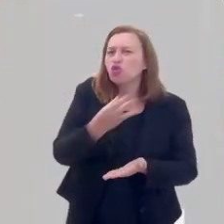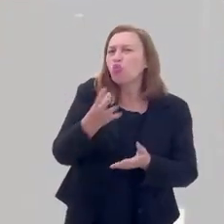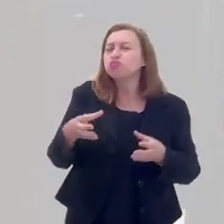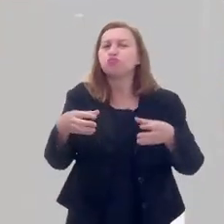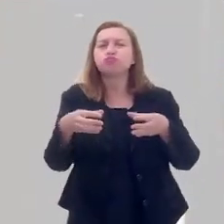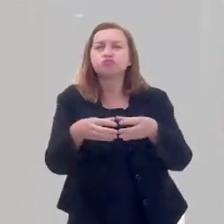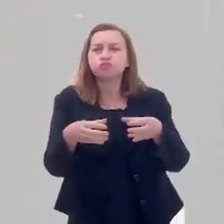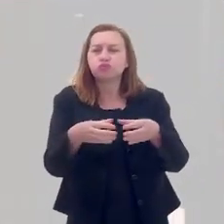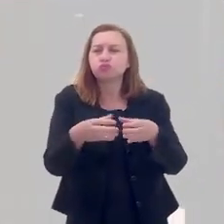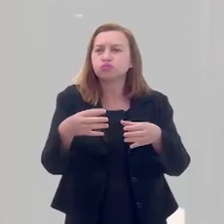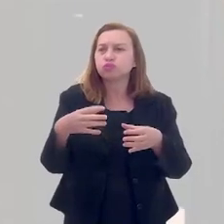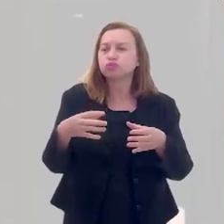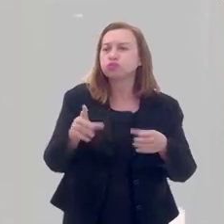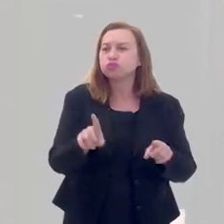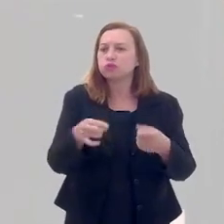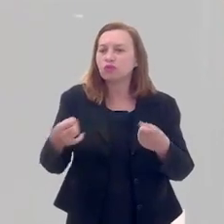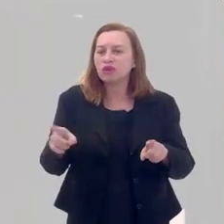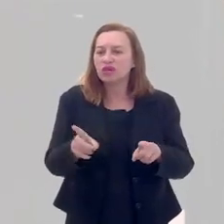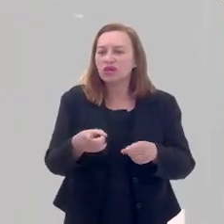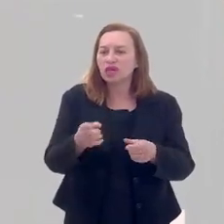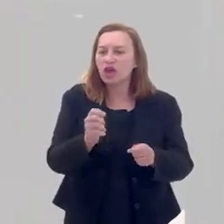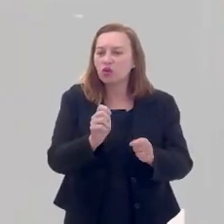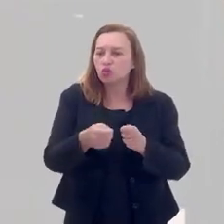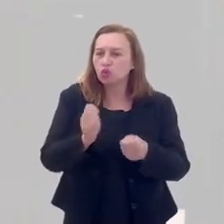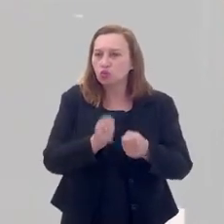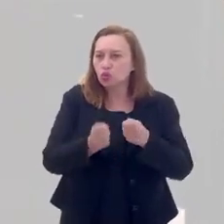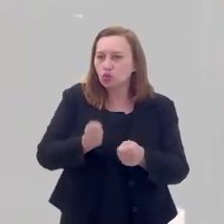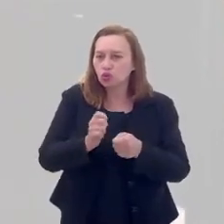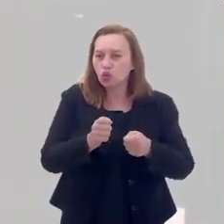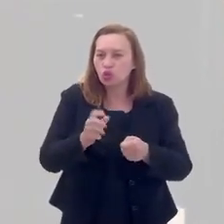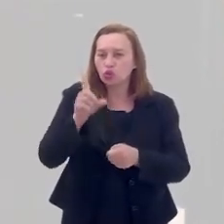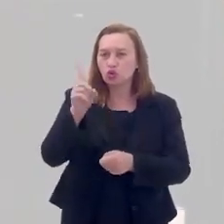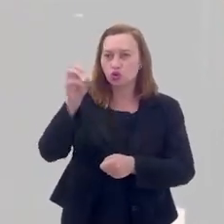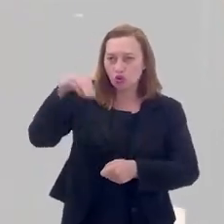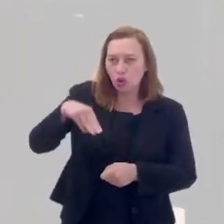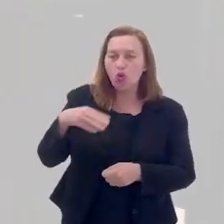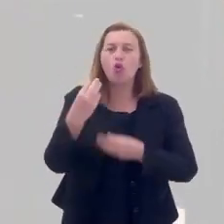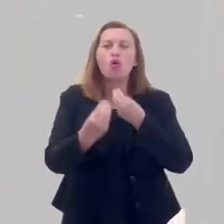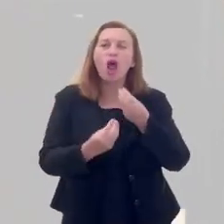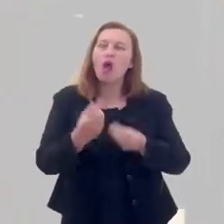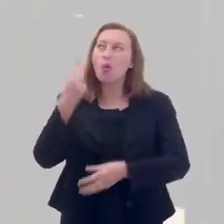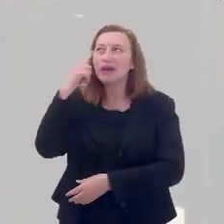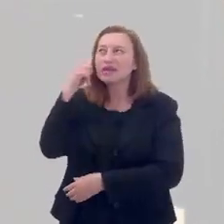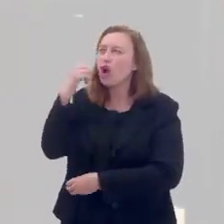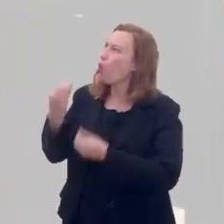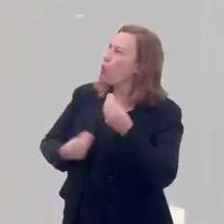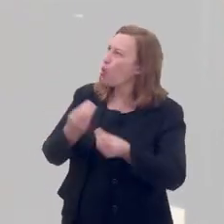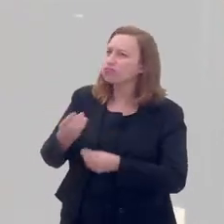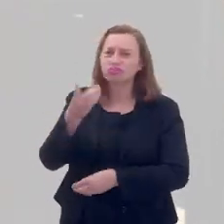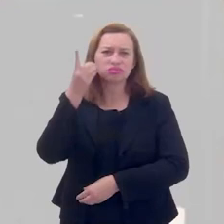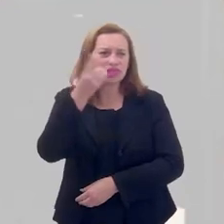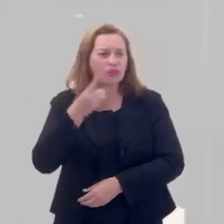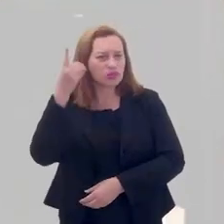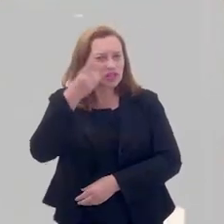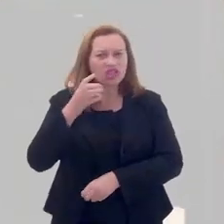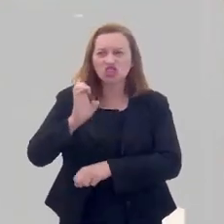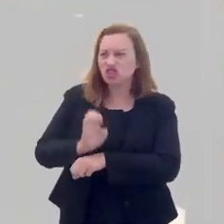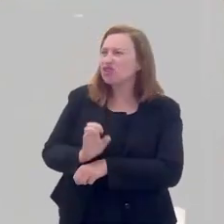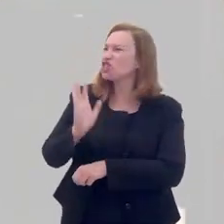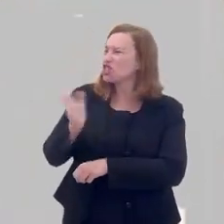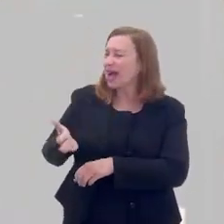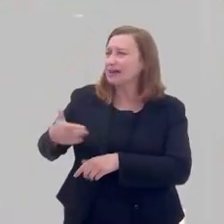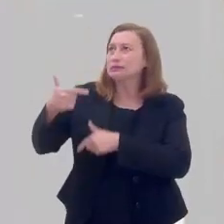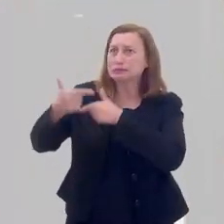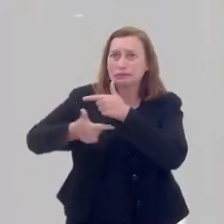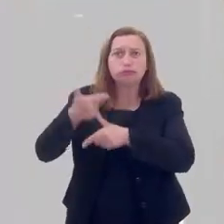uma nova Banda que a banda Dom eu fico aqui pensando como que um homem público um deputado estadual que já